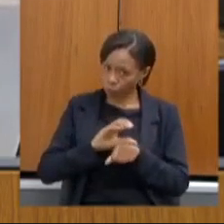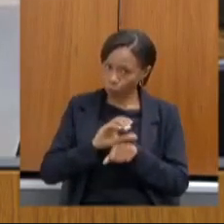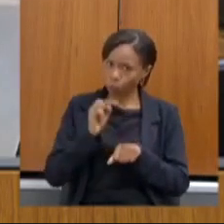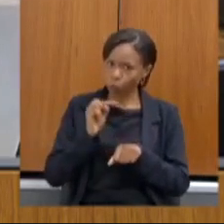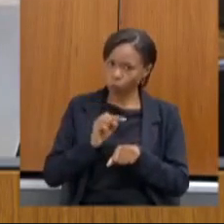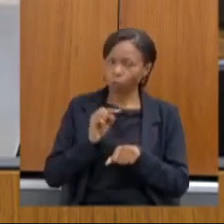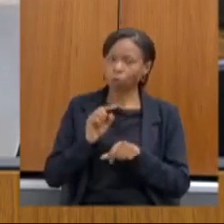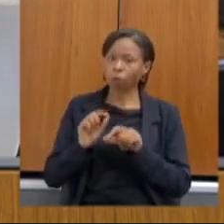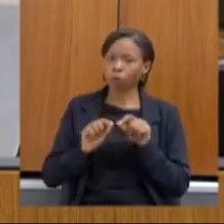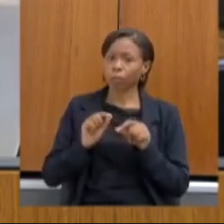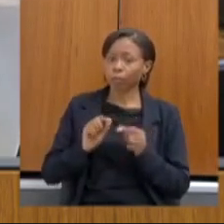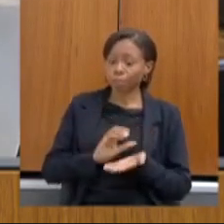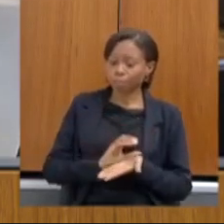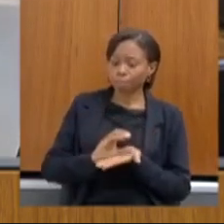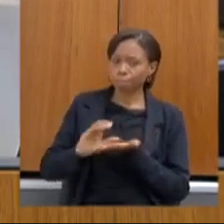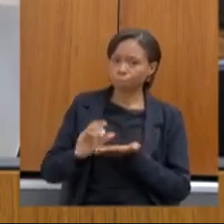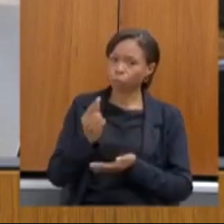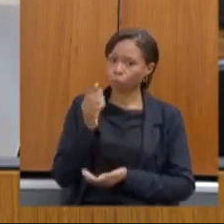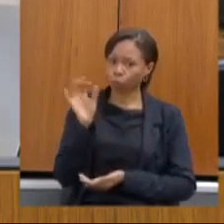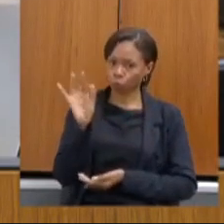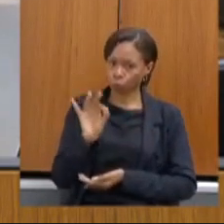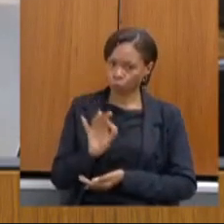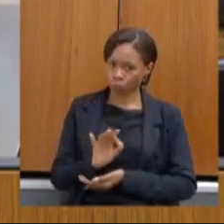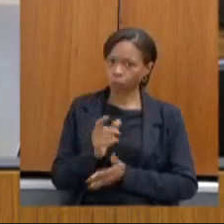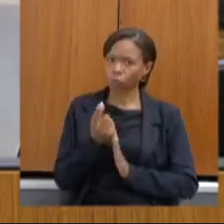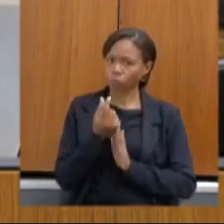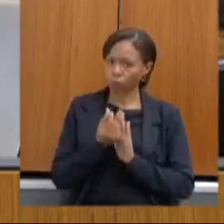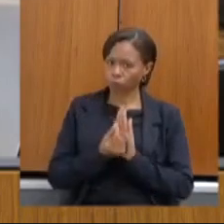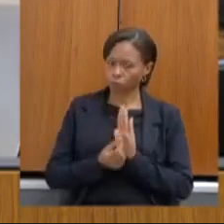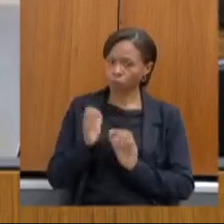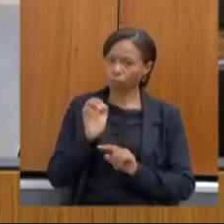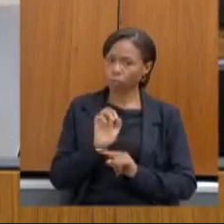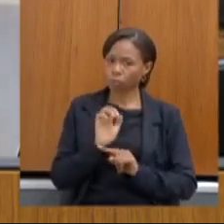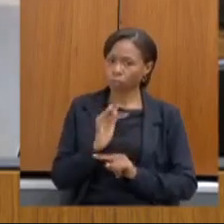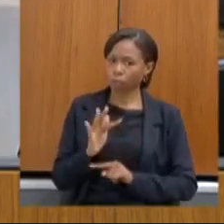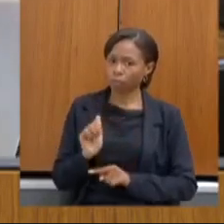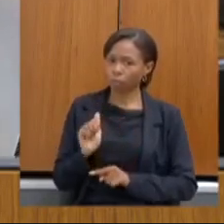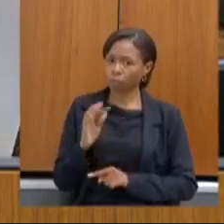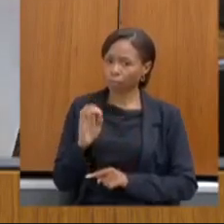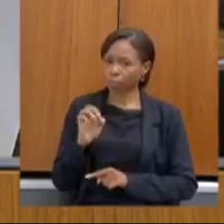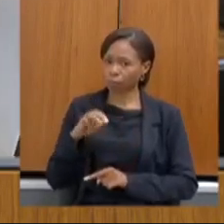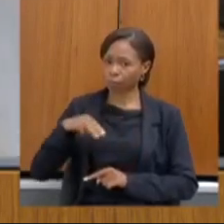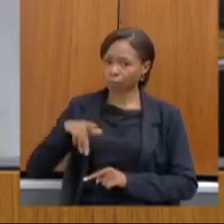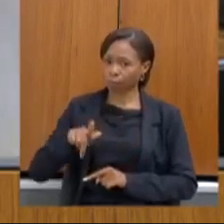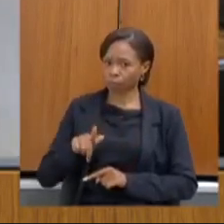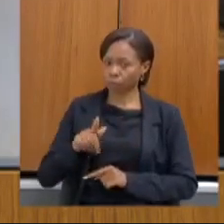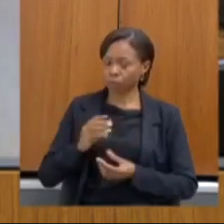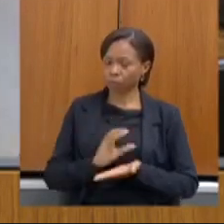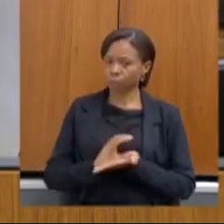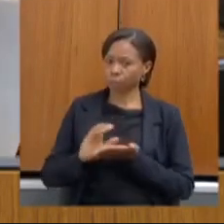do repasse obrigatório de um por cento da receita orçamentária Estadual a fapemig